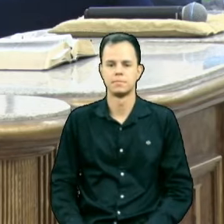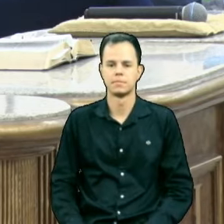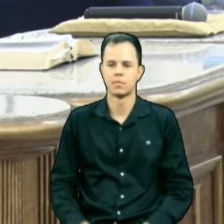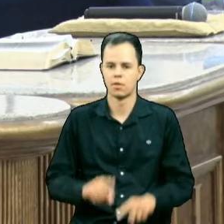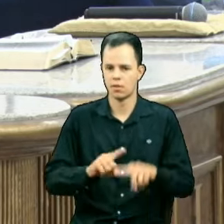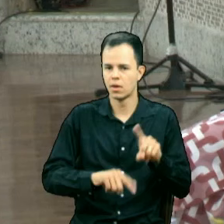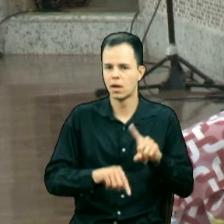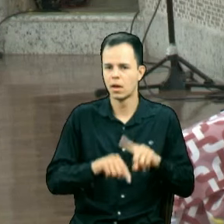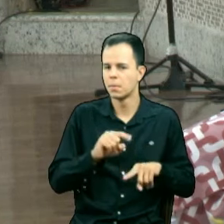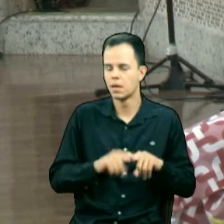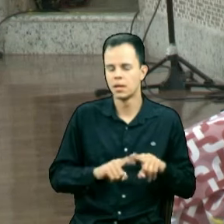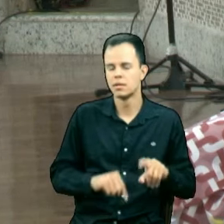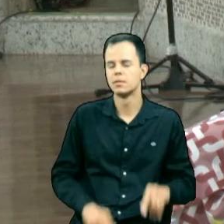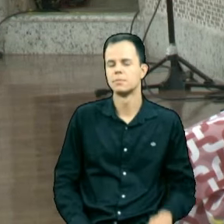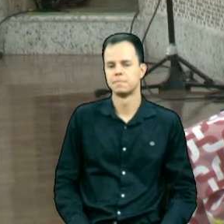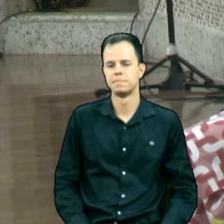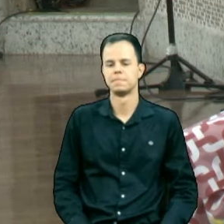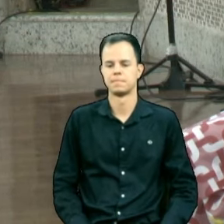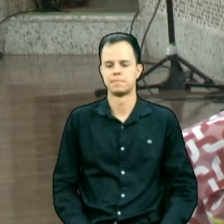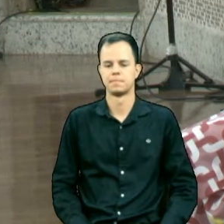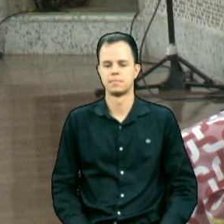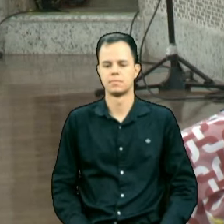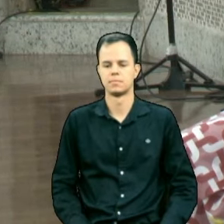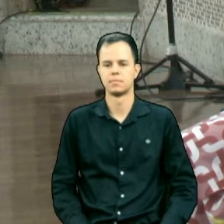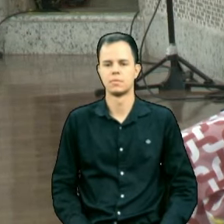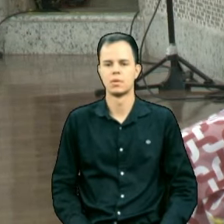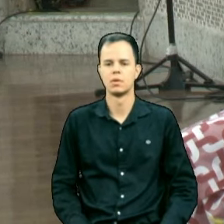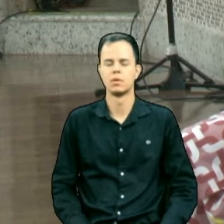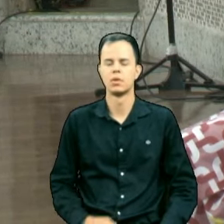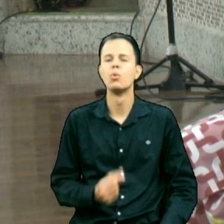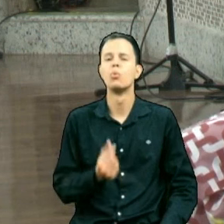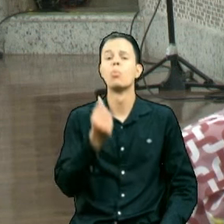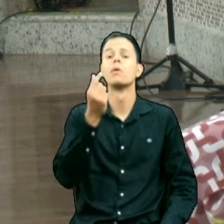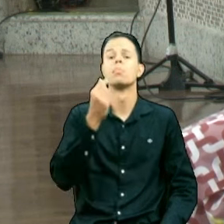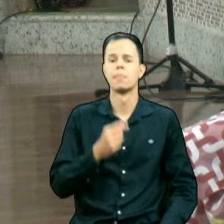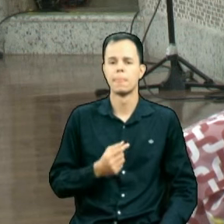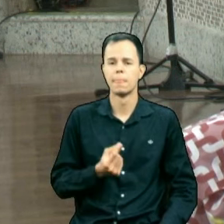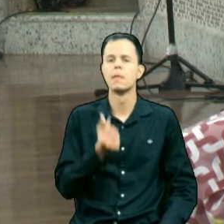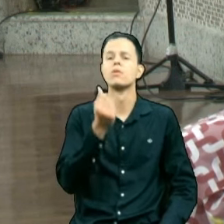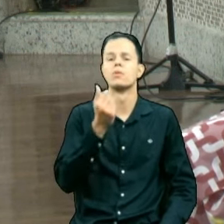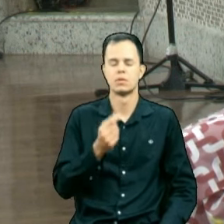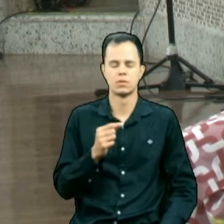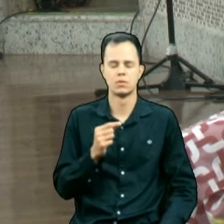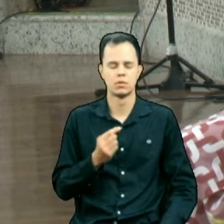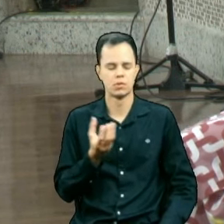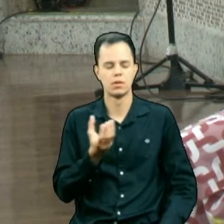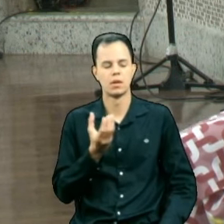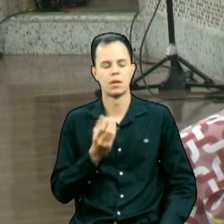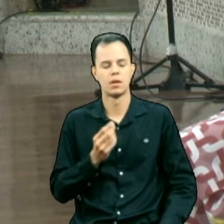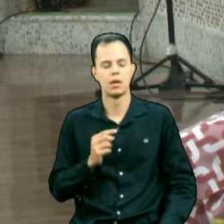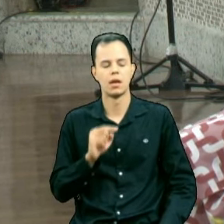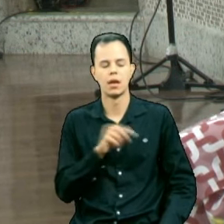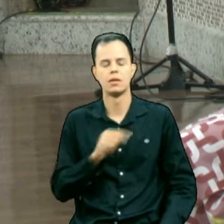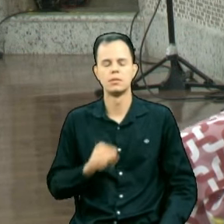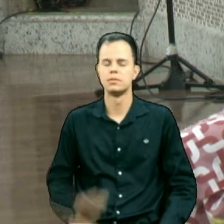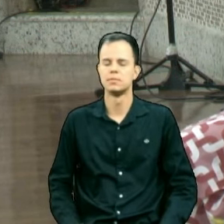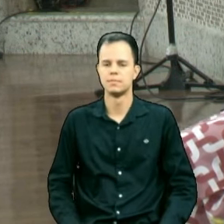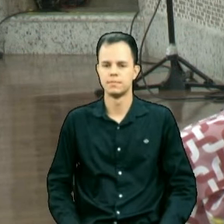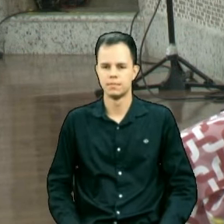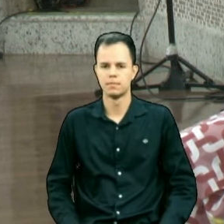desgastando e com essa cabeça esta valiosa $10000